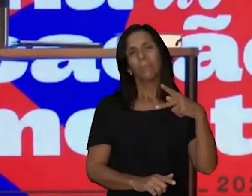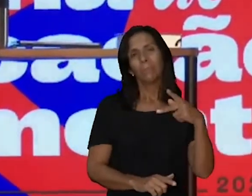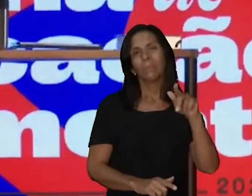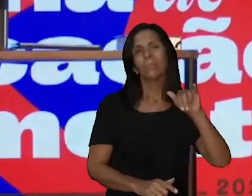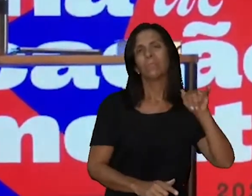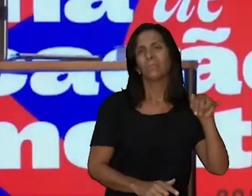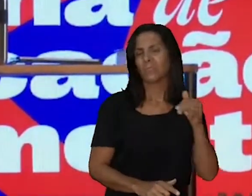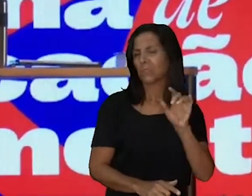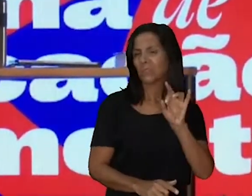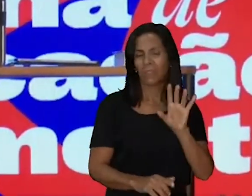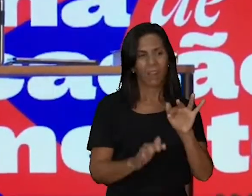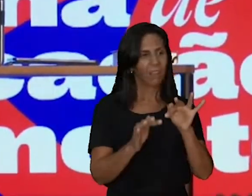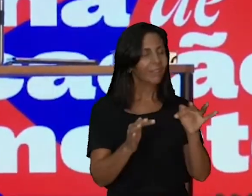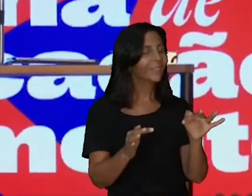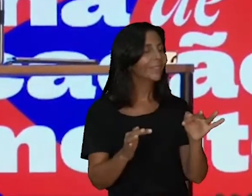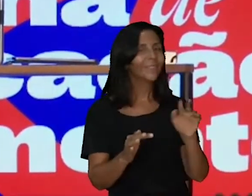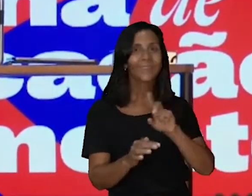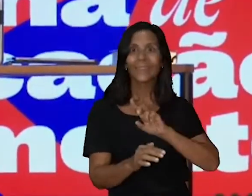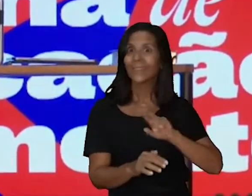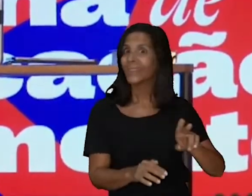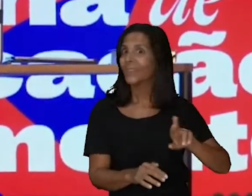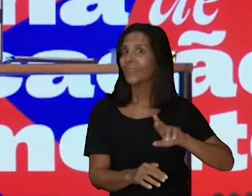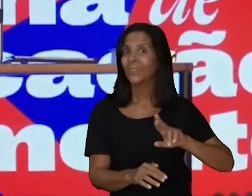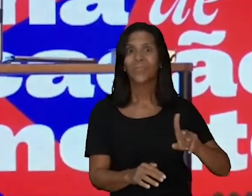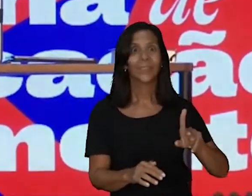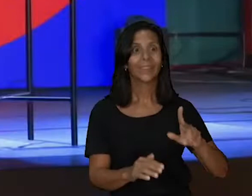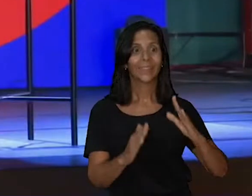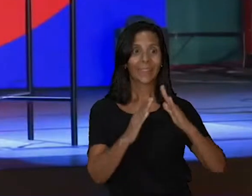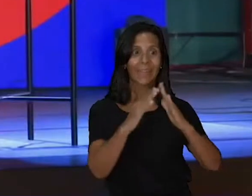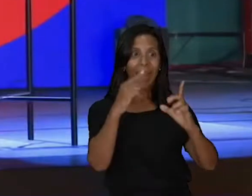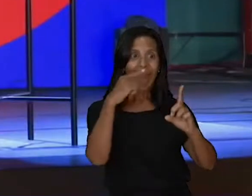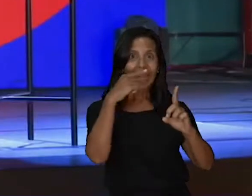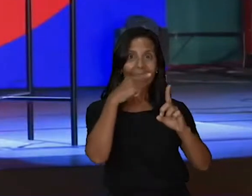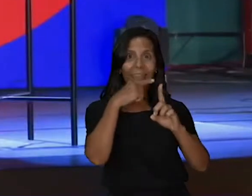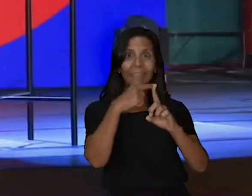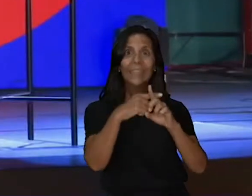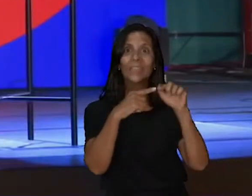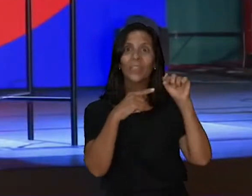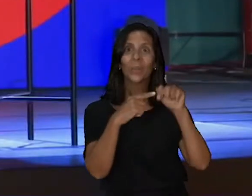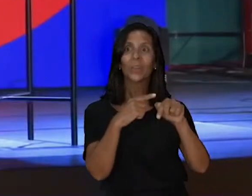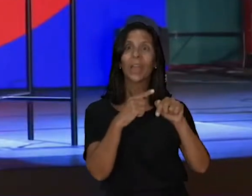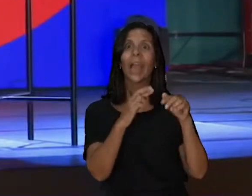A igreja é a manifestação de Deus na terra.